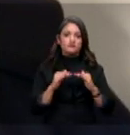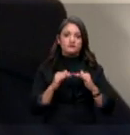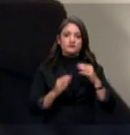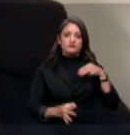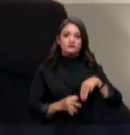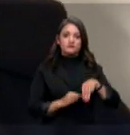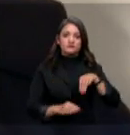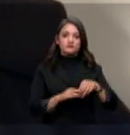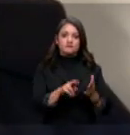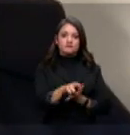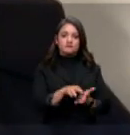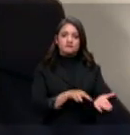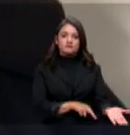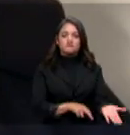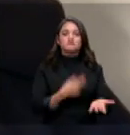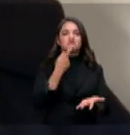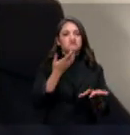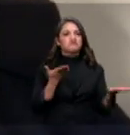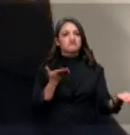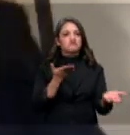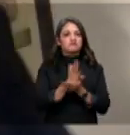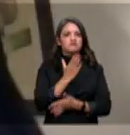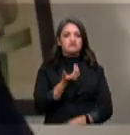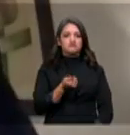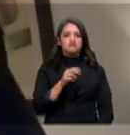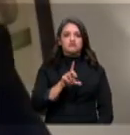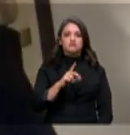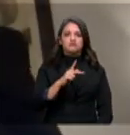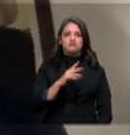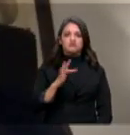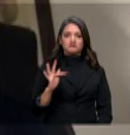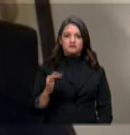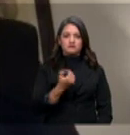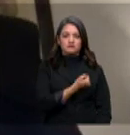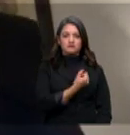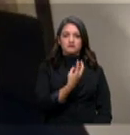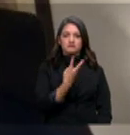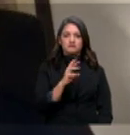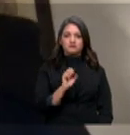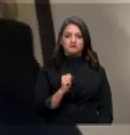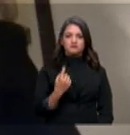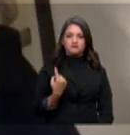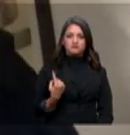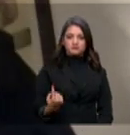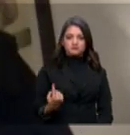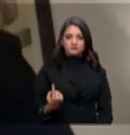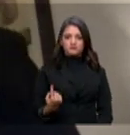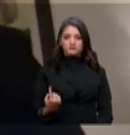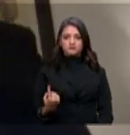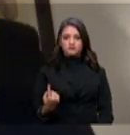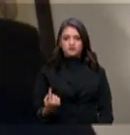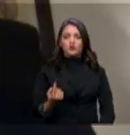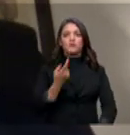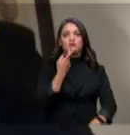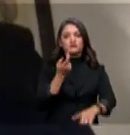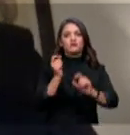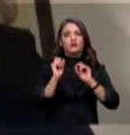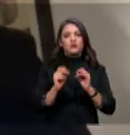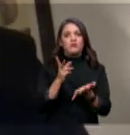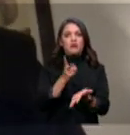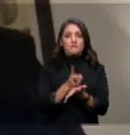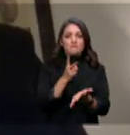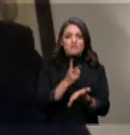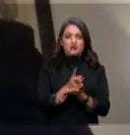relator e julgo procedente a DPF de número 381 para declarar a prevalência